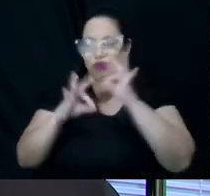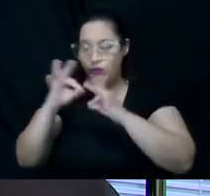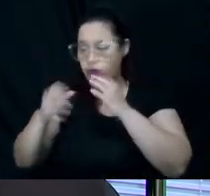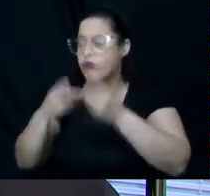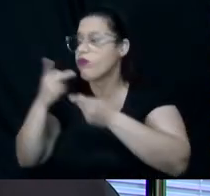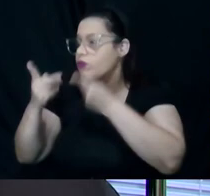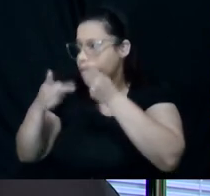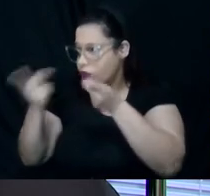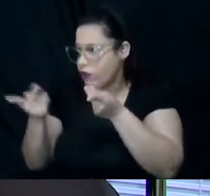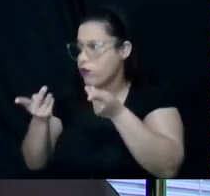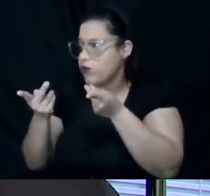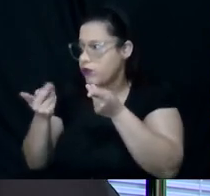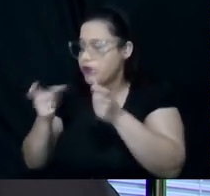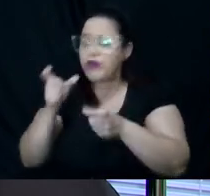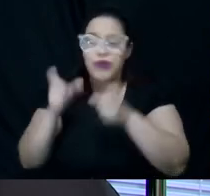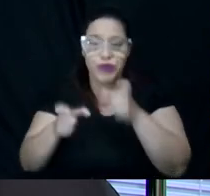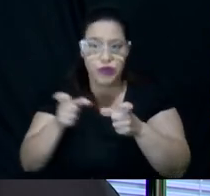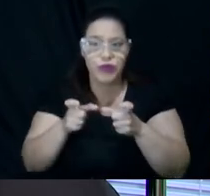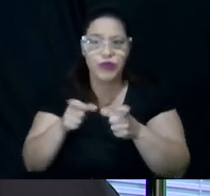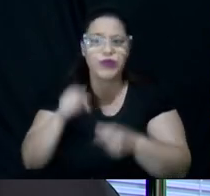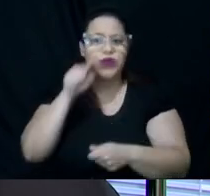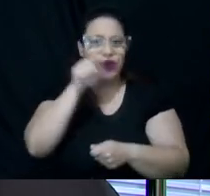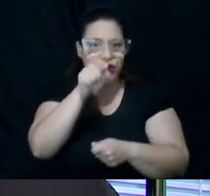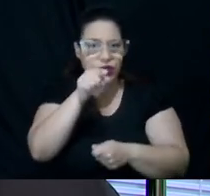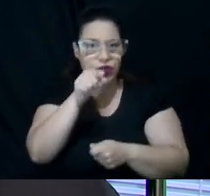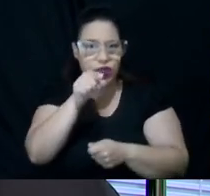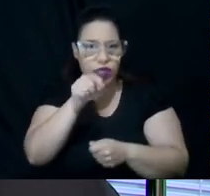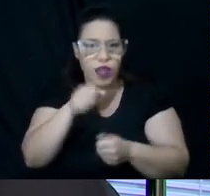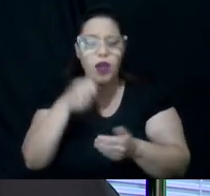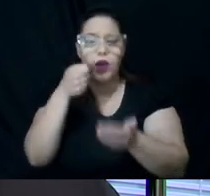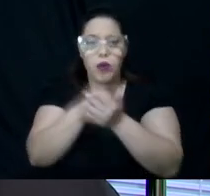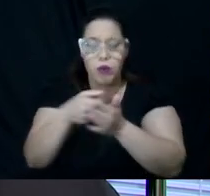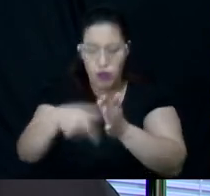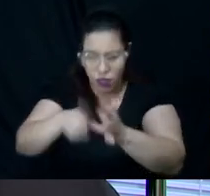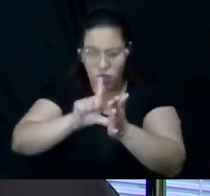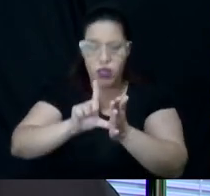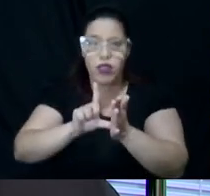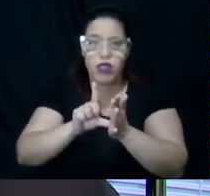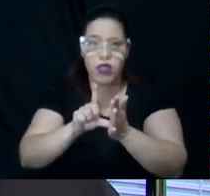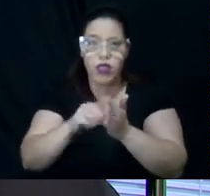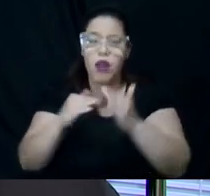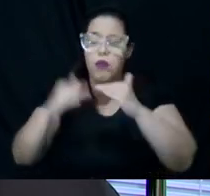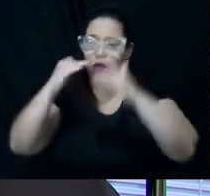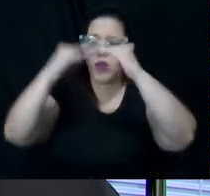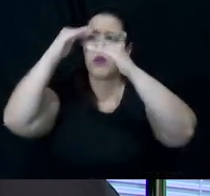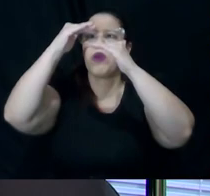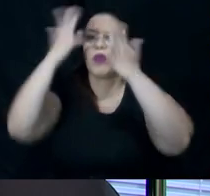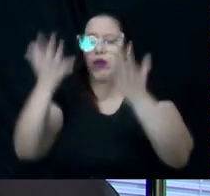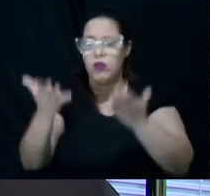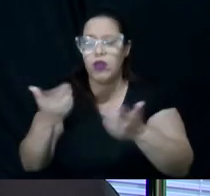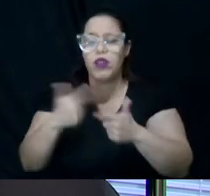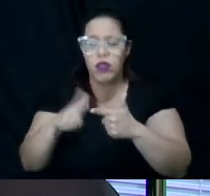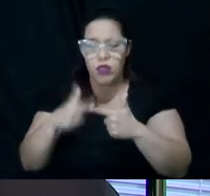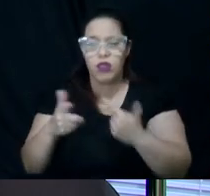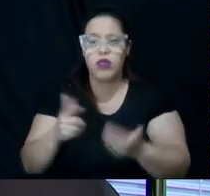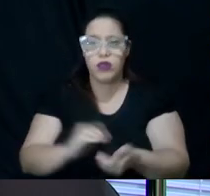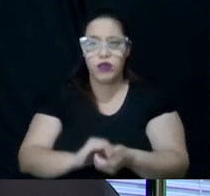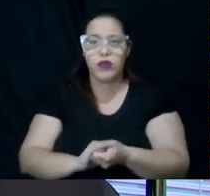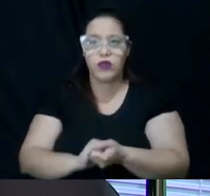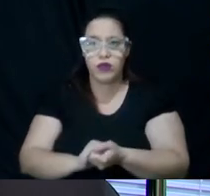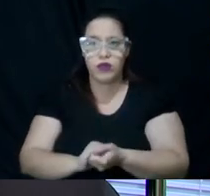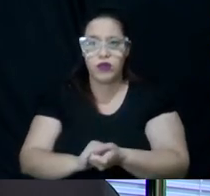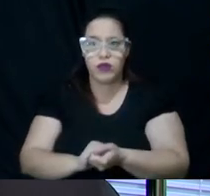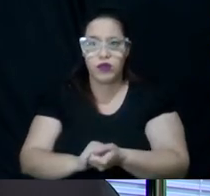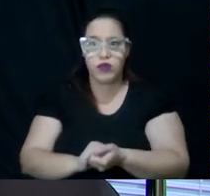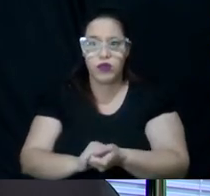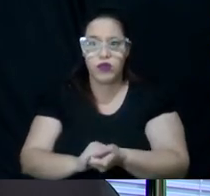pessoa listar lá, ó, esse aqui eu preciso pagar antes, porque senão pode se tornar um problema maior. Sim. Eu acho que você tocou na